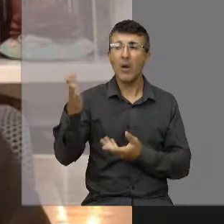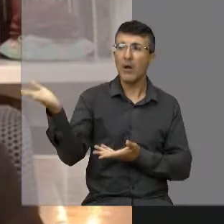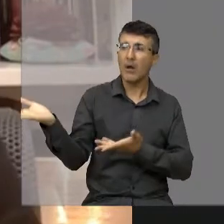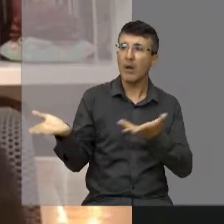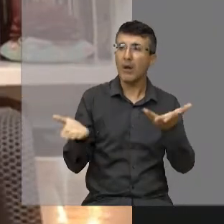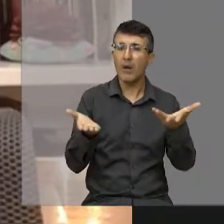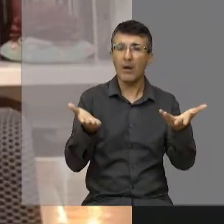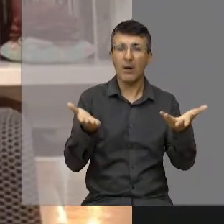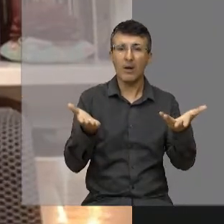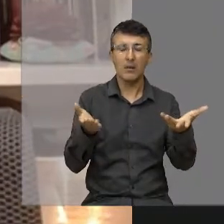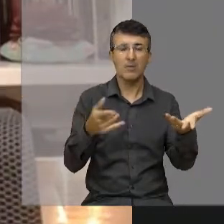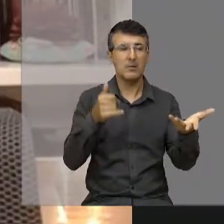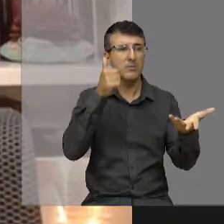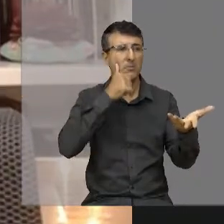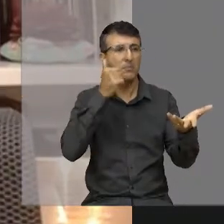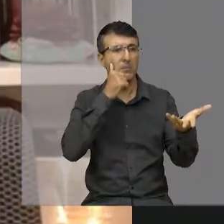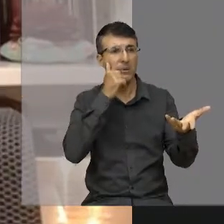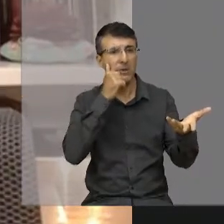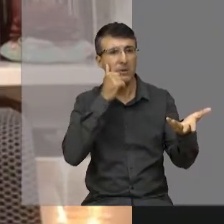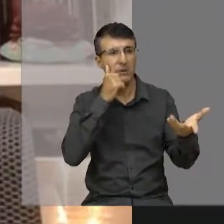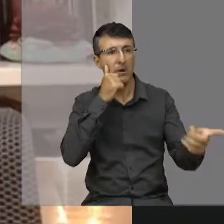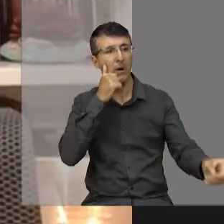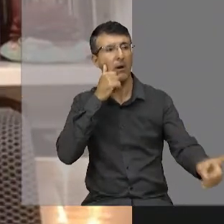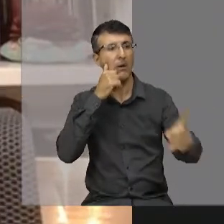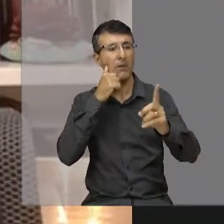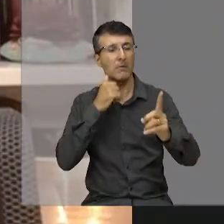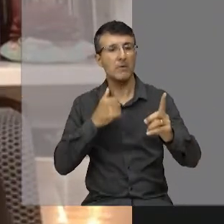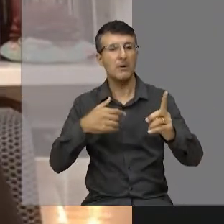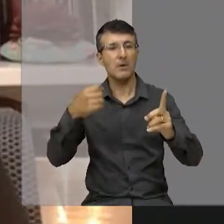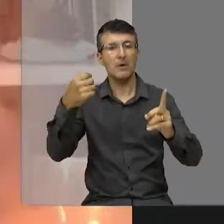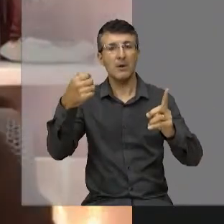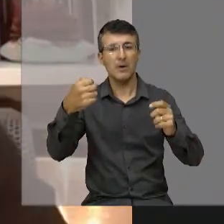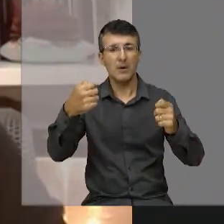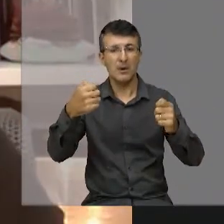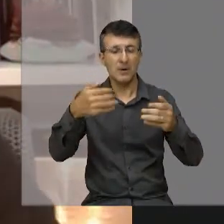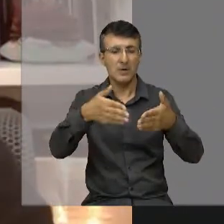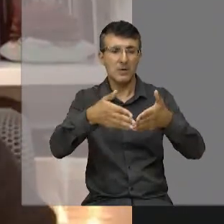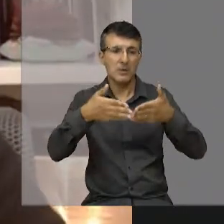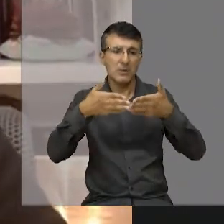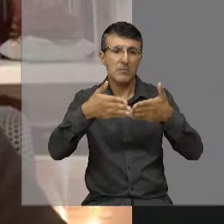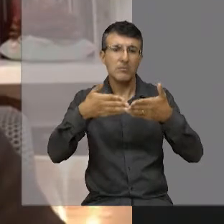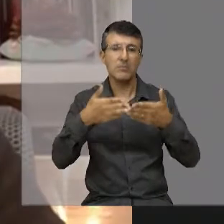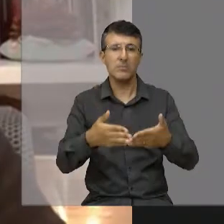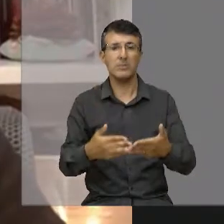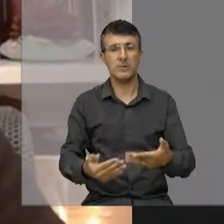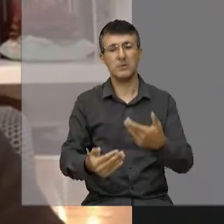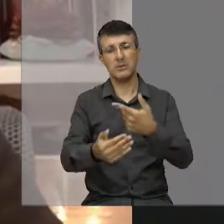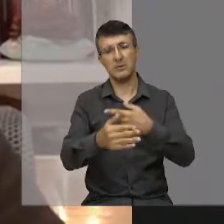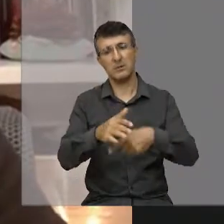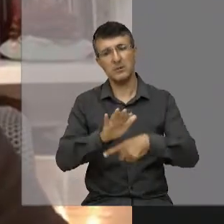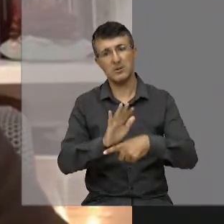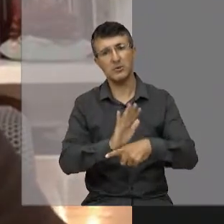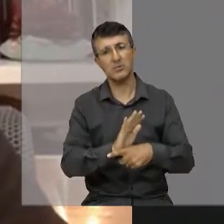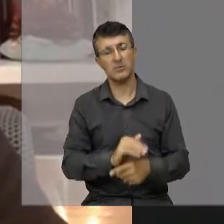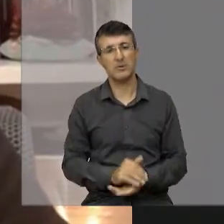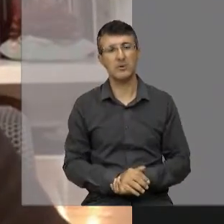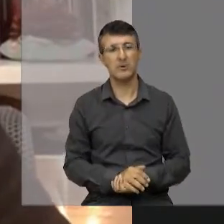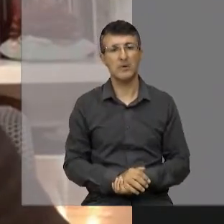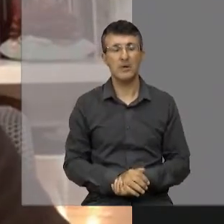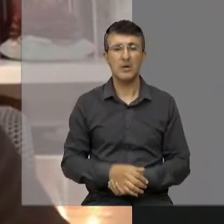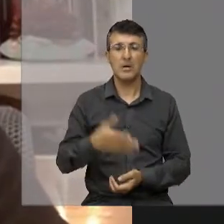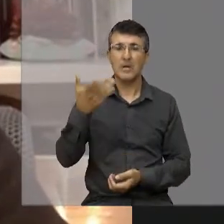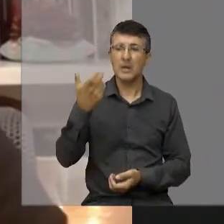E a rede conseguir conversar de uma forma mais efetiva, né? Que se essa mulher não conseguir entrar pela defensoria, que consiga entrar